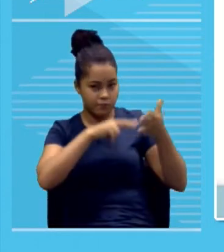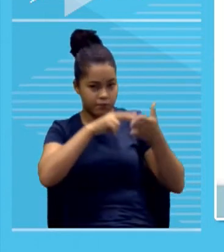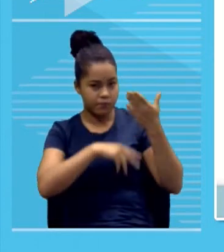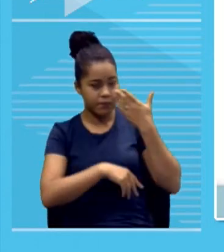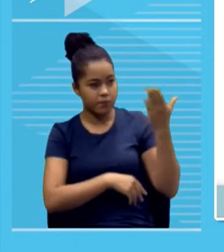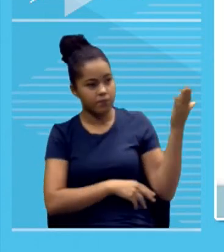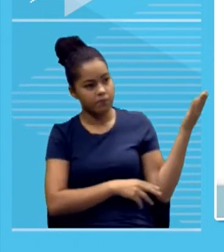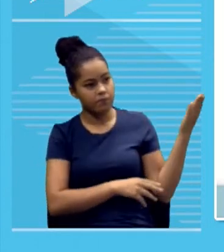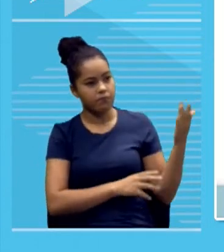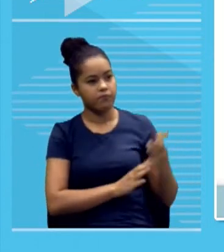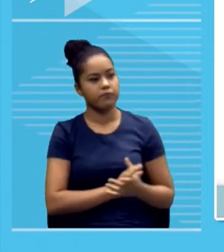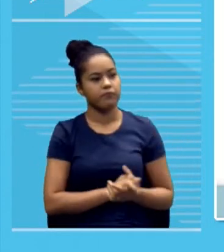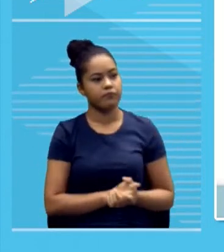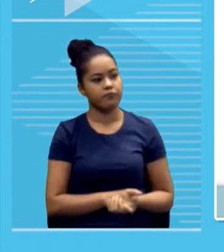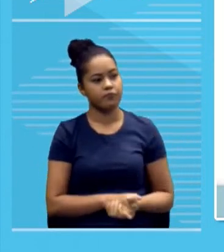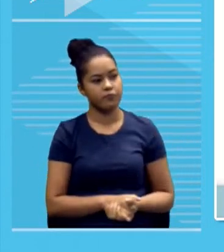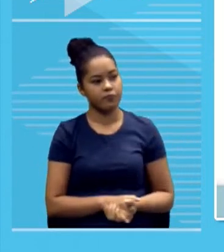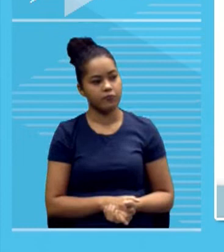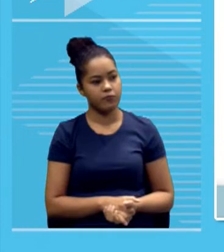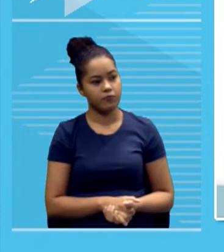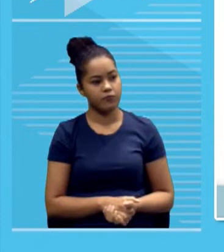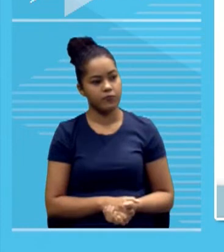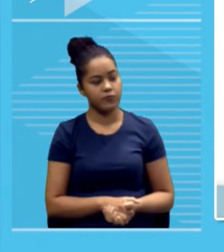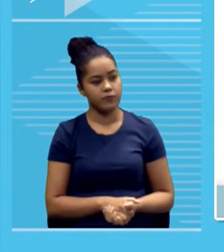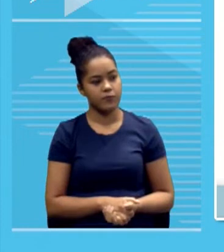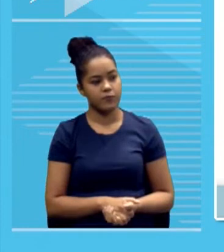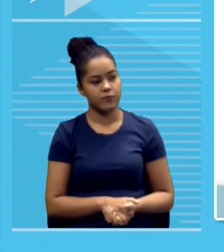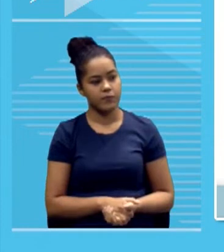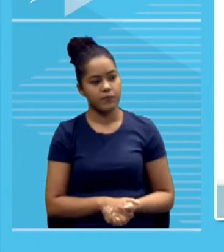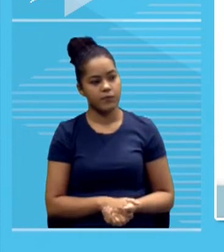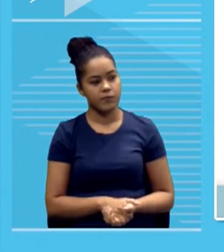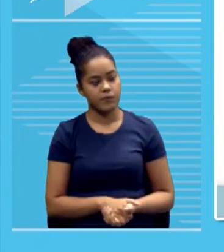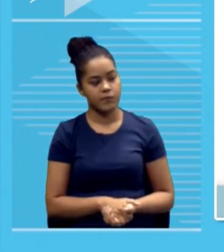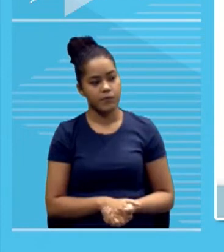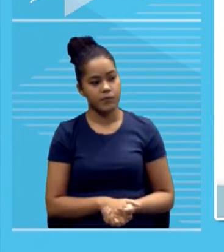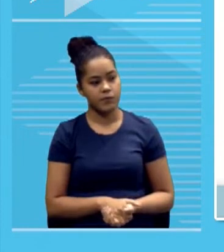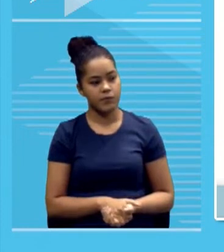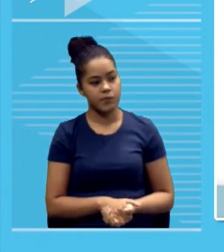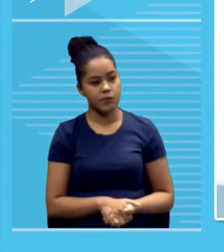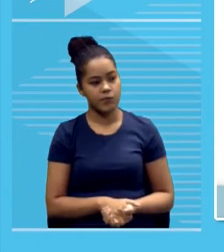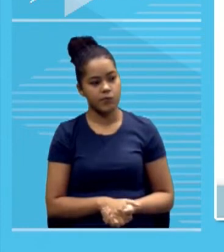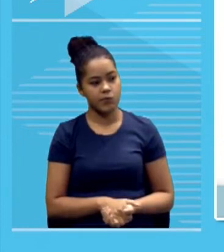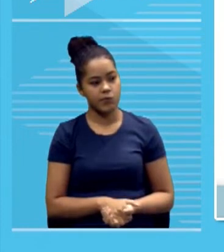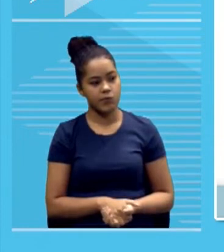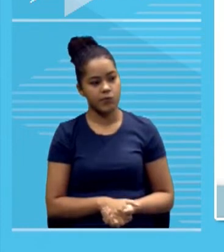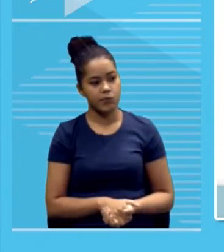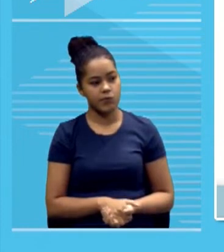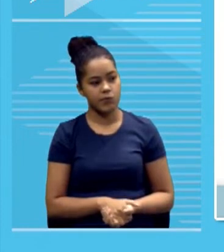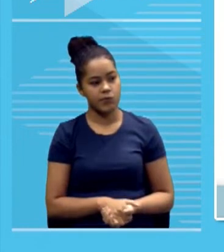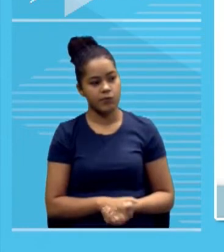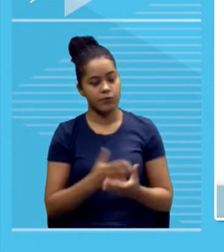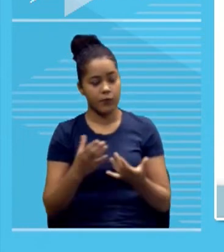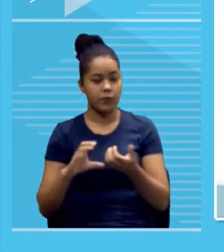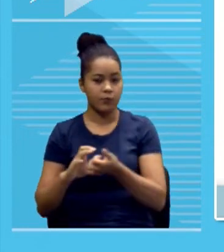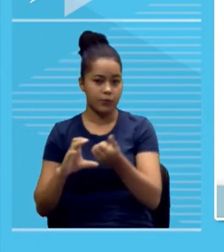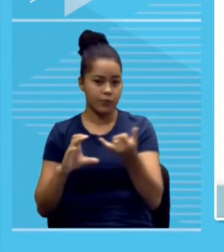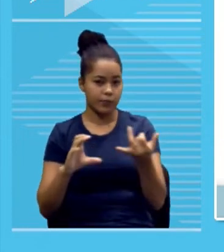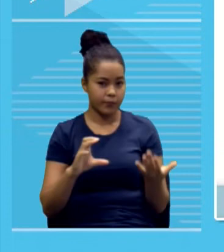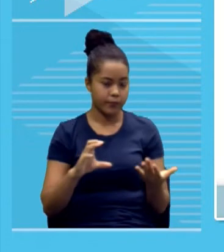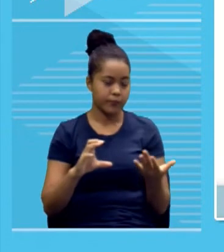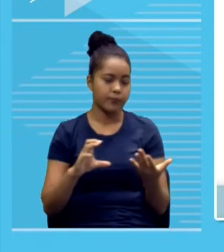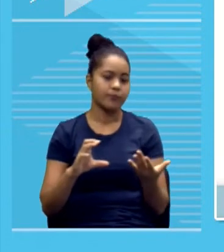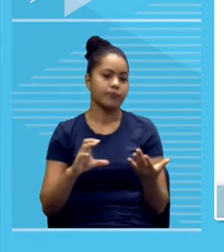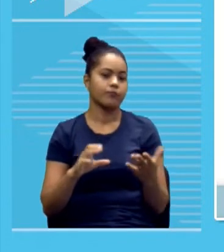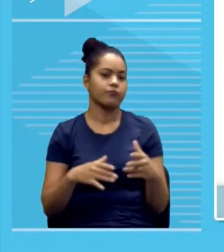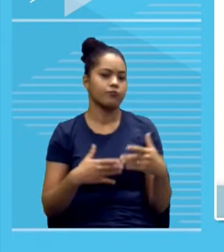em paralelo quando são ligados entre 2 pontos, de modo a suportarem a mesma tensão. Então, qual é a característica para